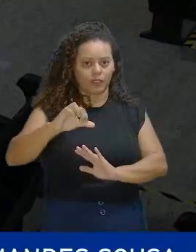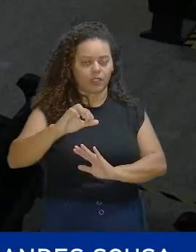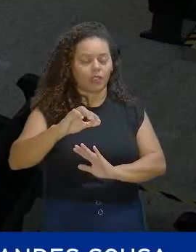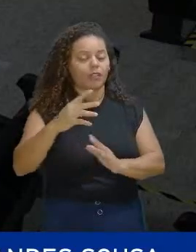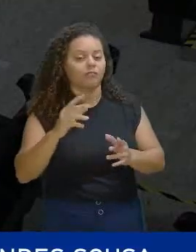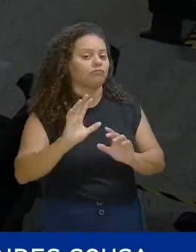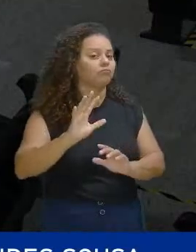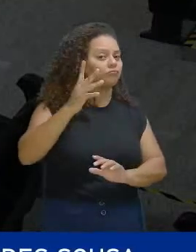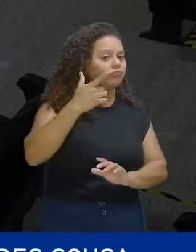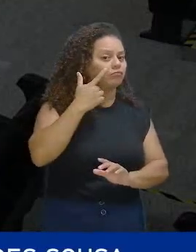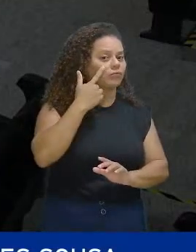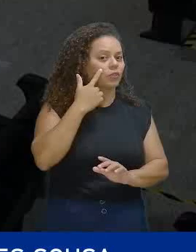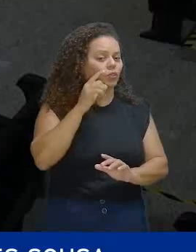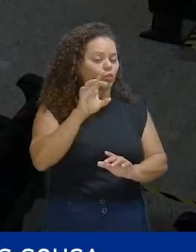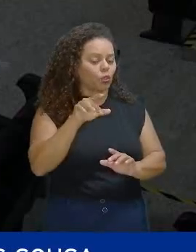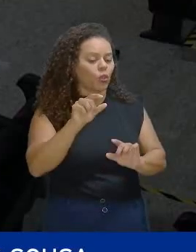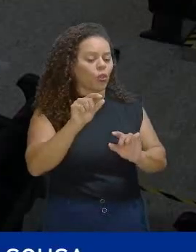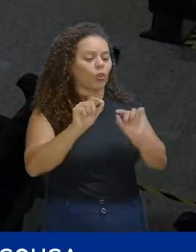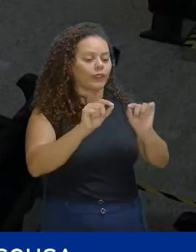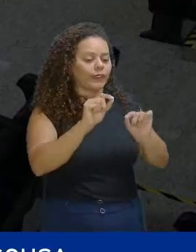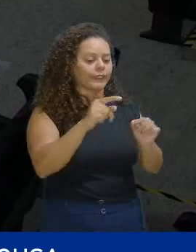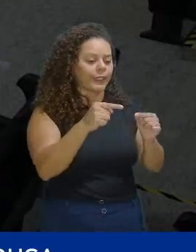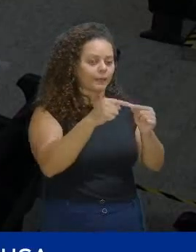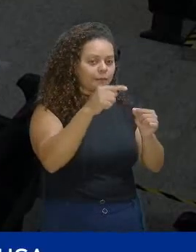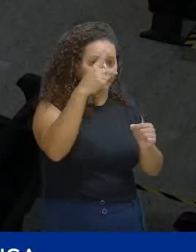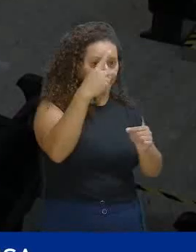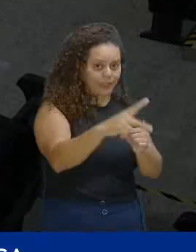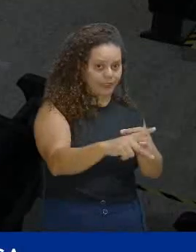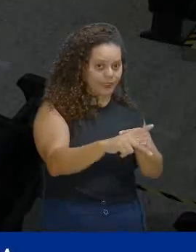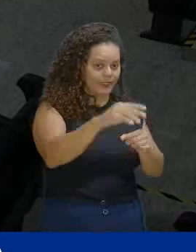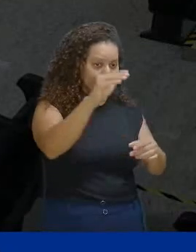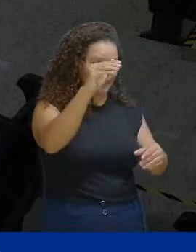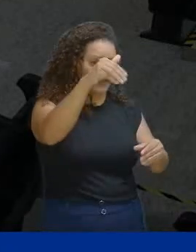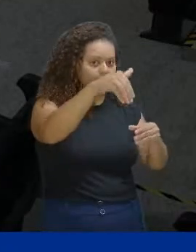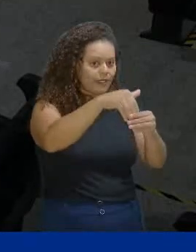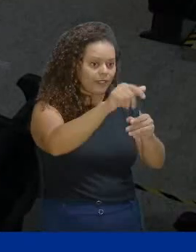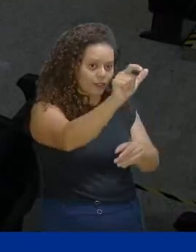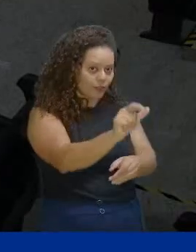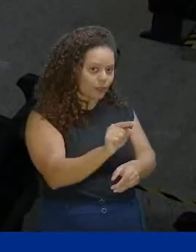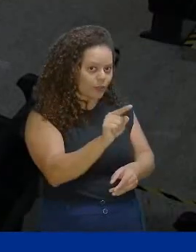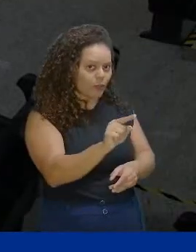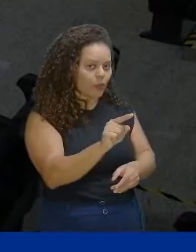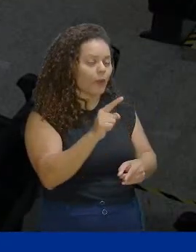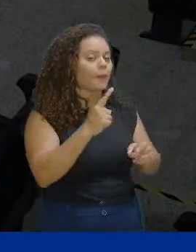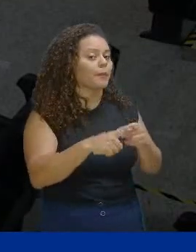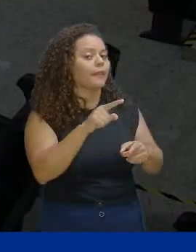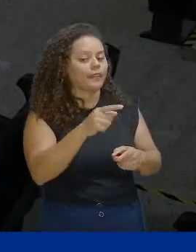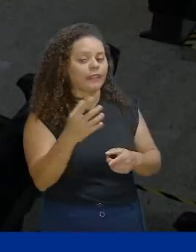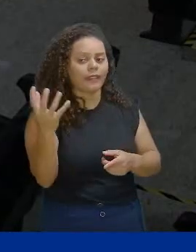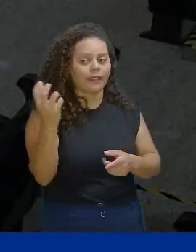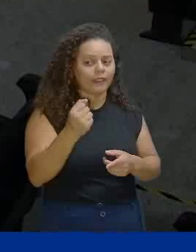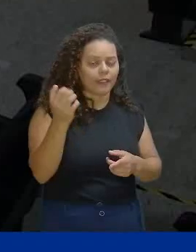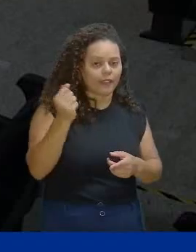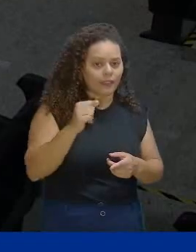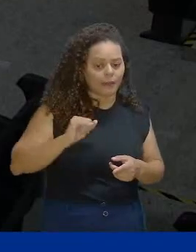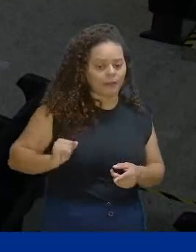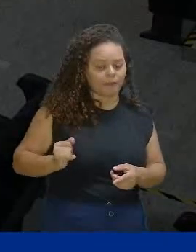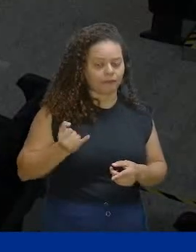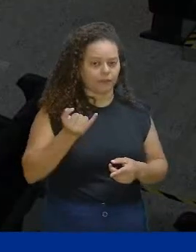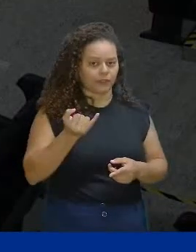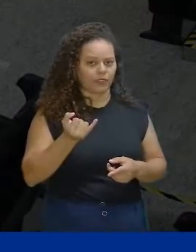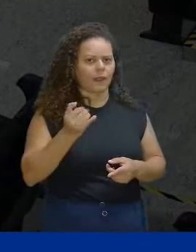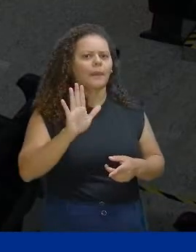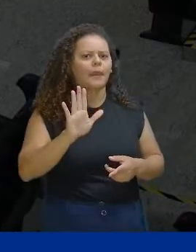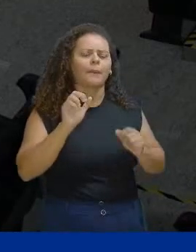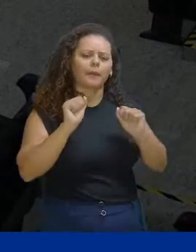não induz somente a eleitor. O recebimento de vantagem seria qualquer pessoa que pudesse